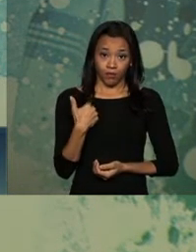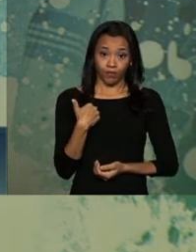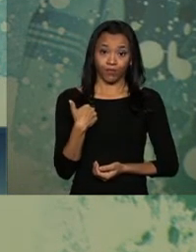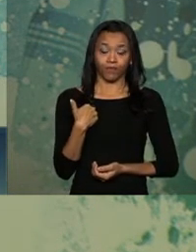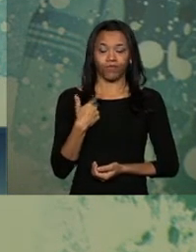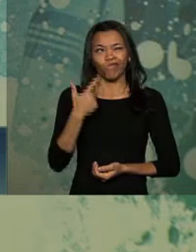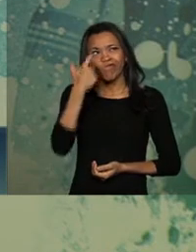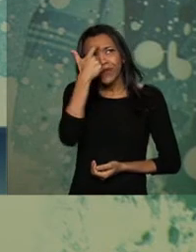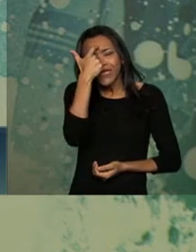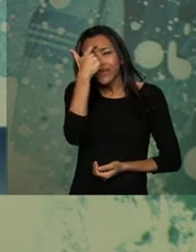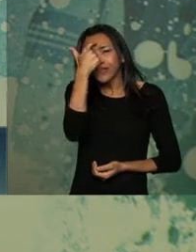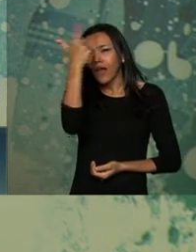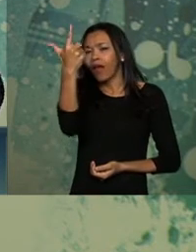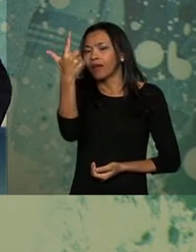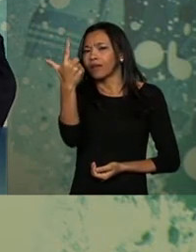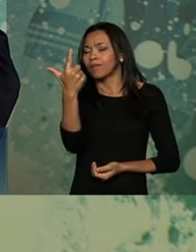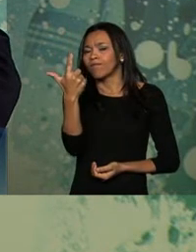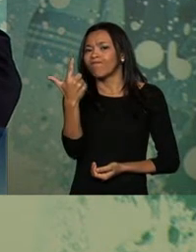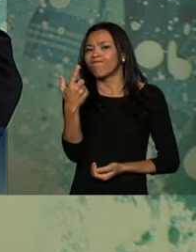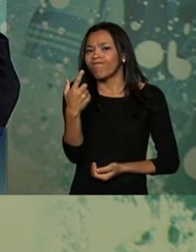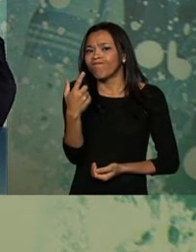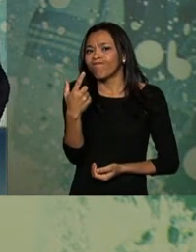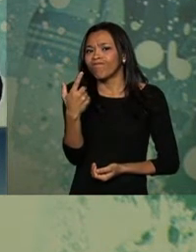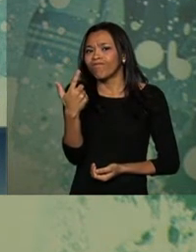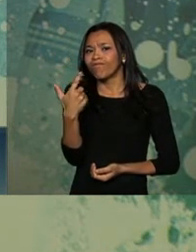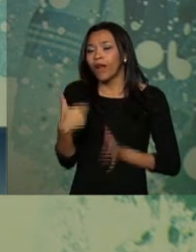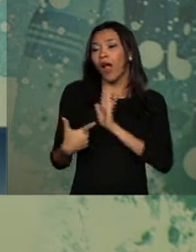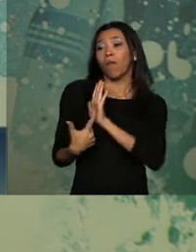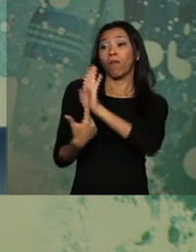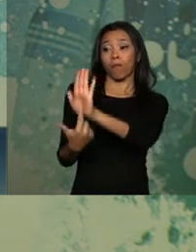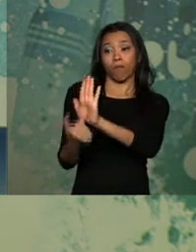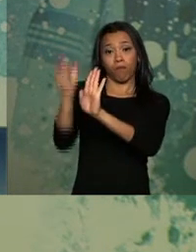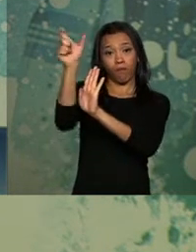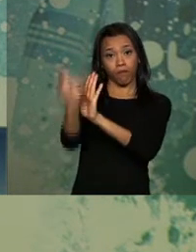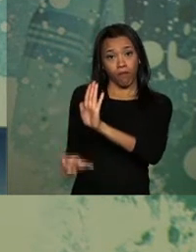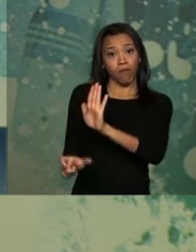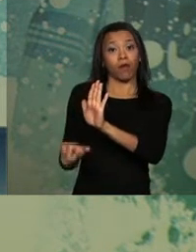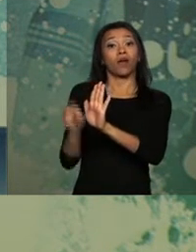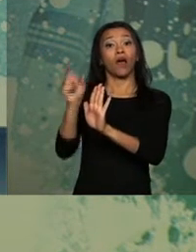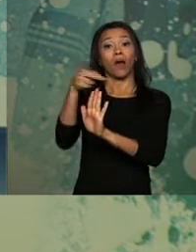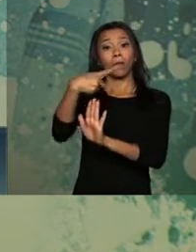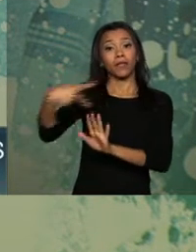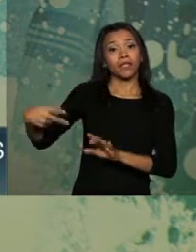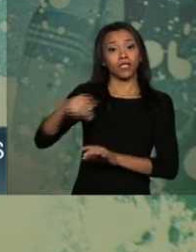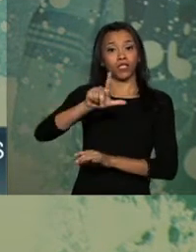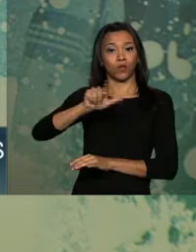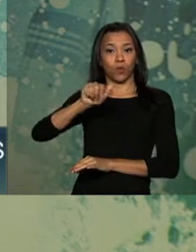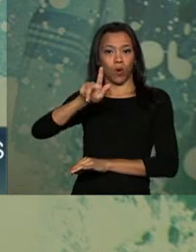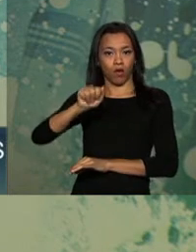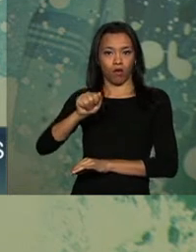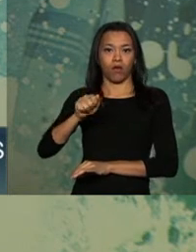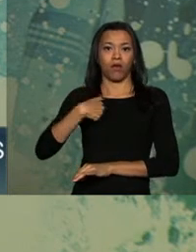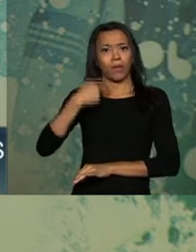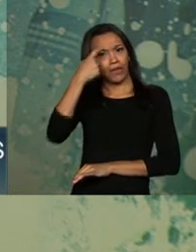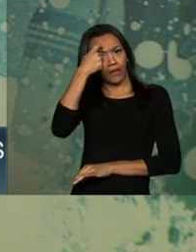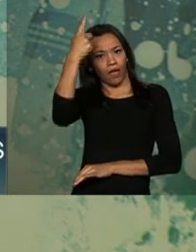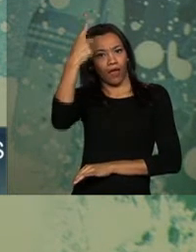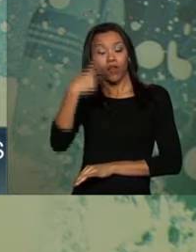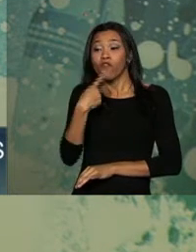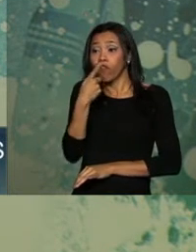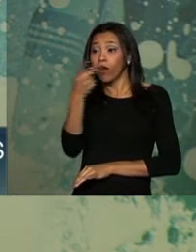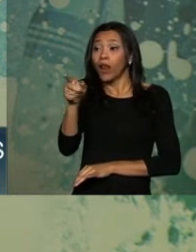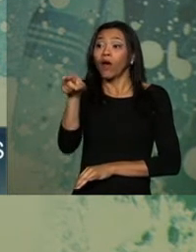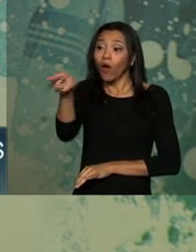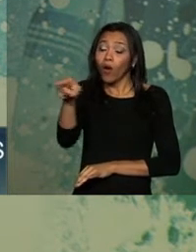com uma ideia para trazer ao presidente Lula. Eu entregava a ideia do